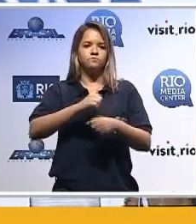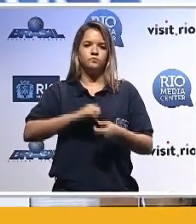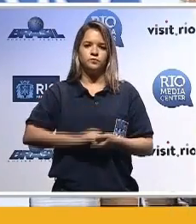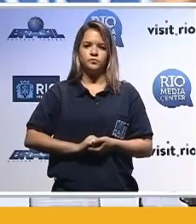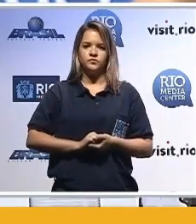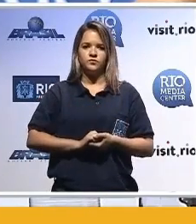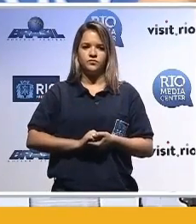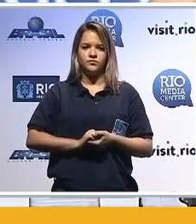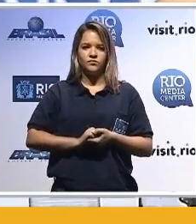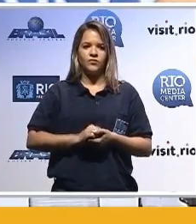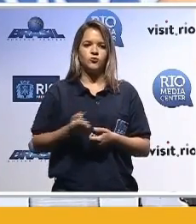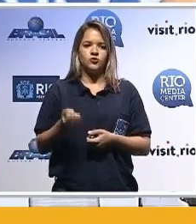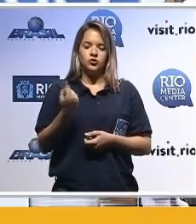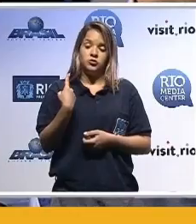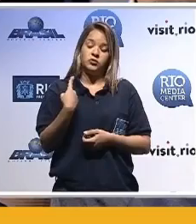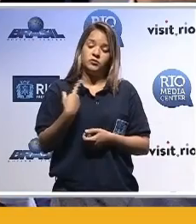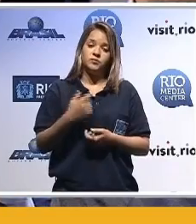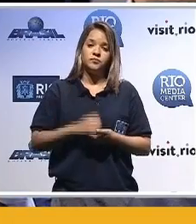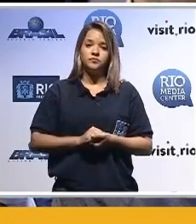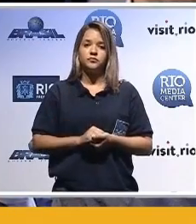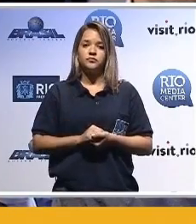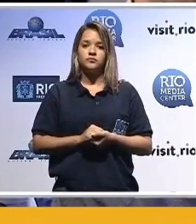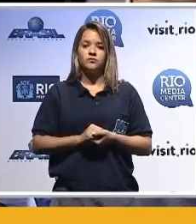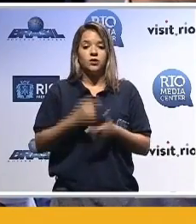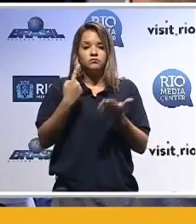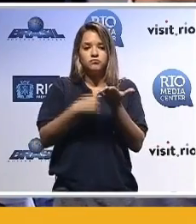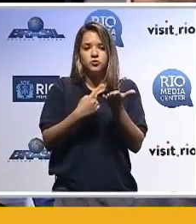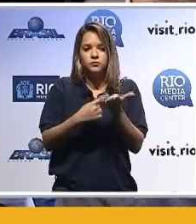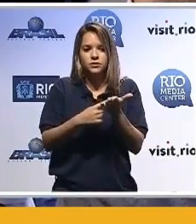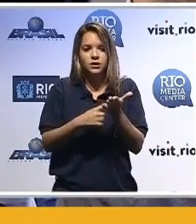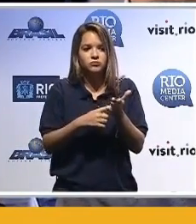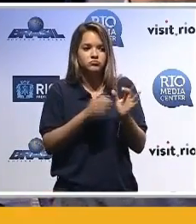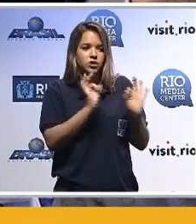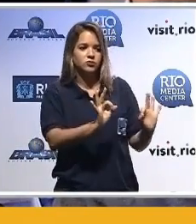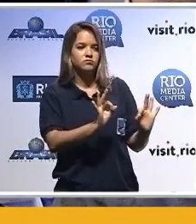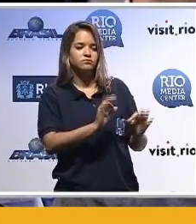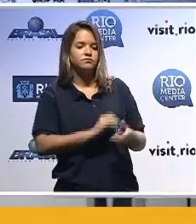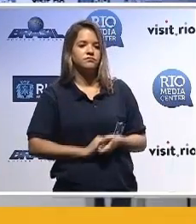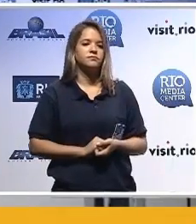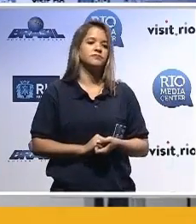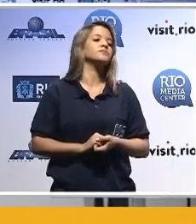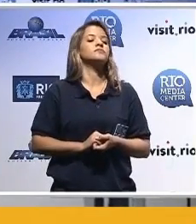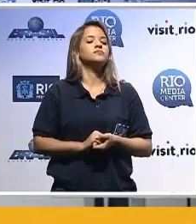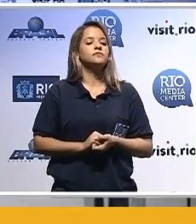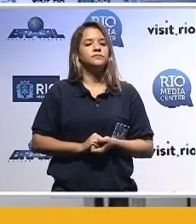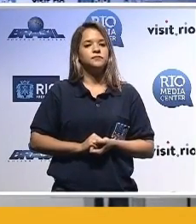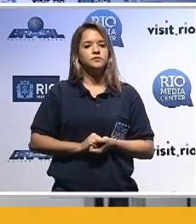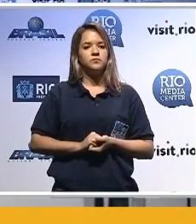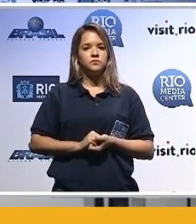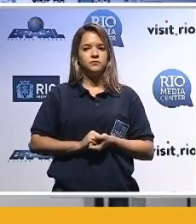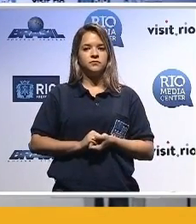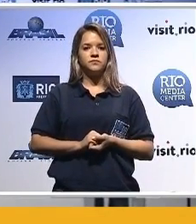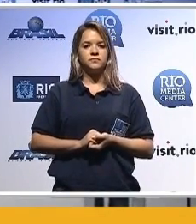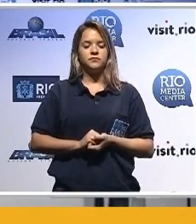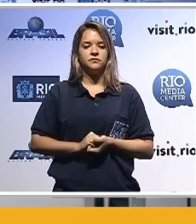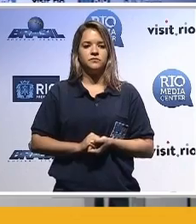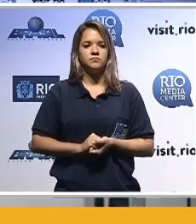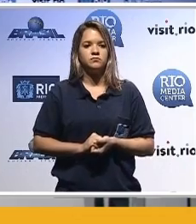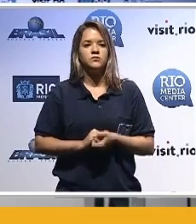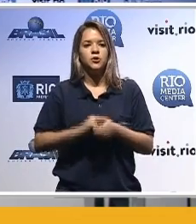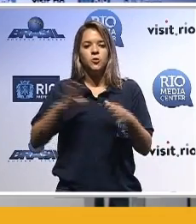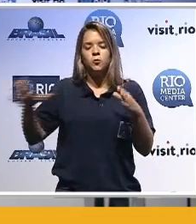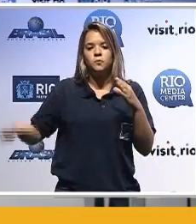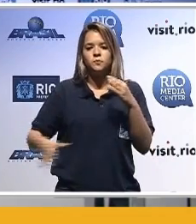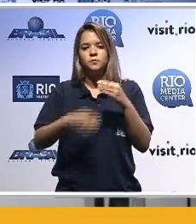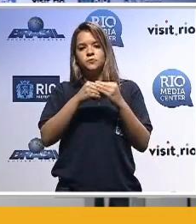eles deveriam estar, entendeu? Tá? Tá combinado? Quer dar um detalhe? A título de complementação, eu gostaria de dizer